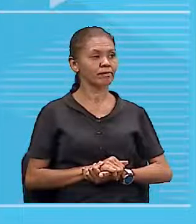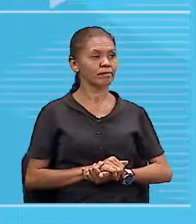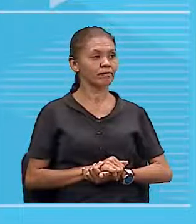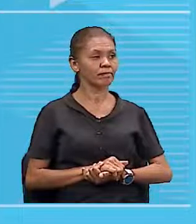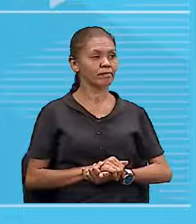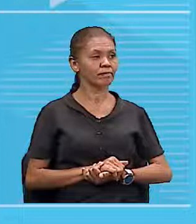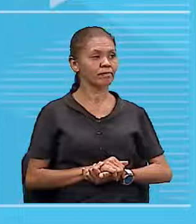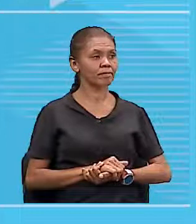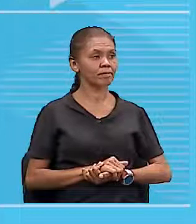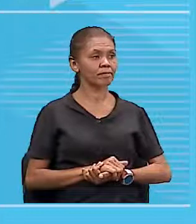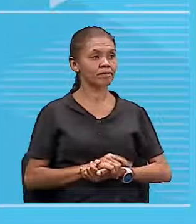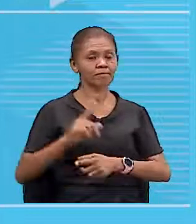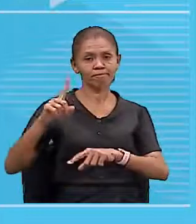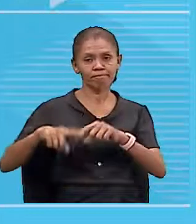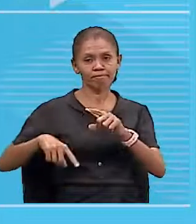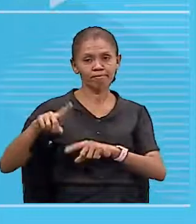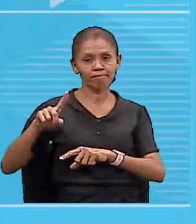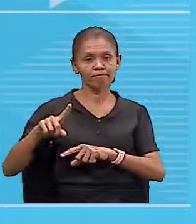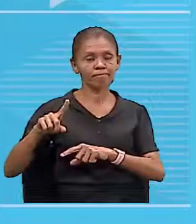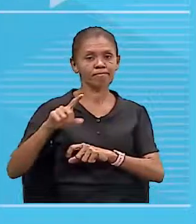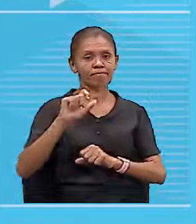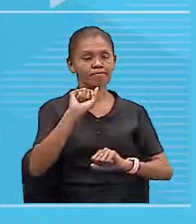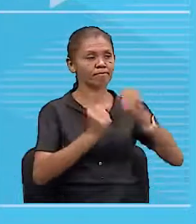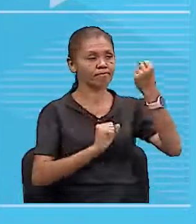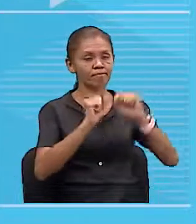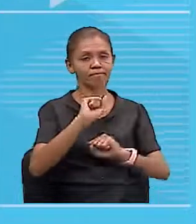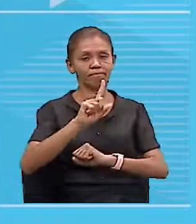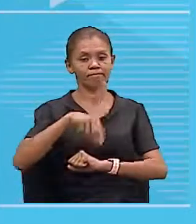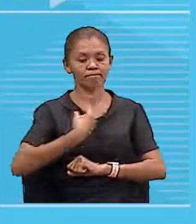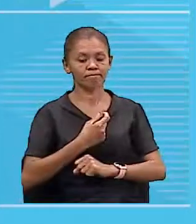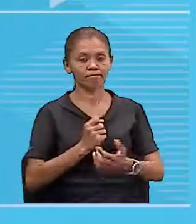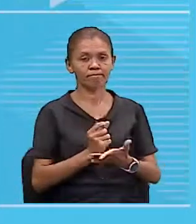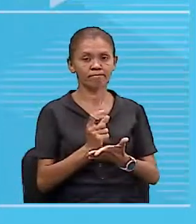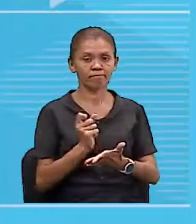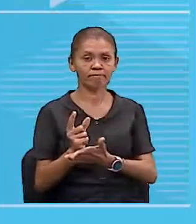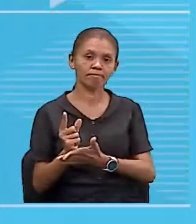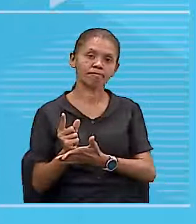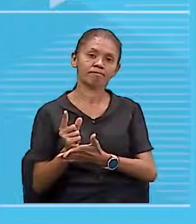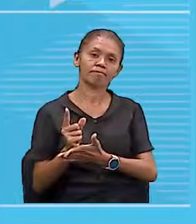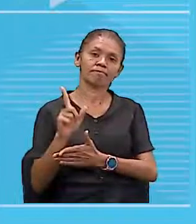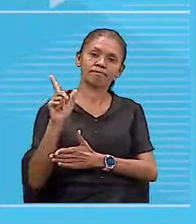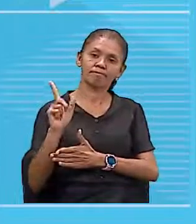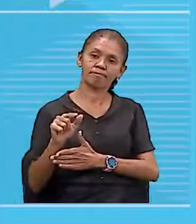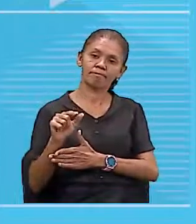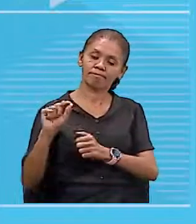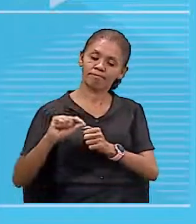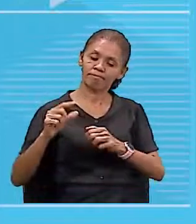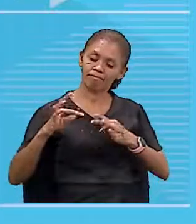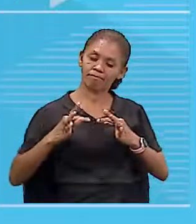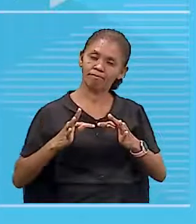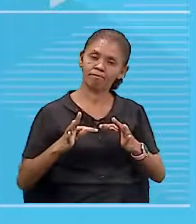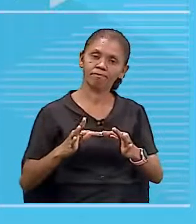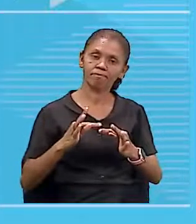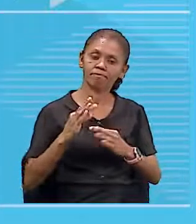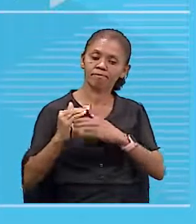turma os produzem industrializados que nós compramos são de alta tecnologia Olha lá